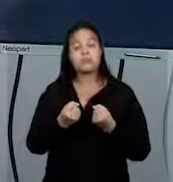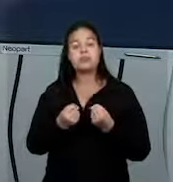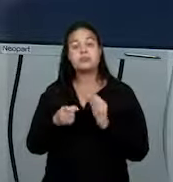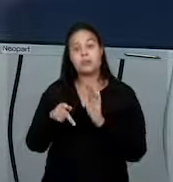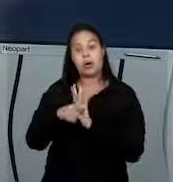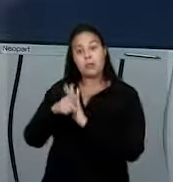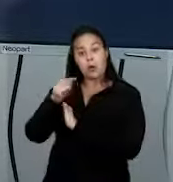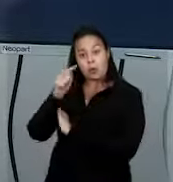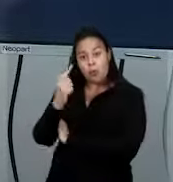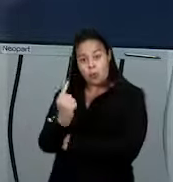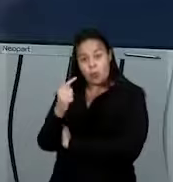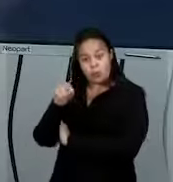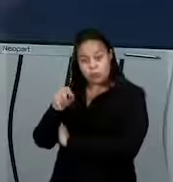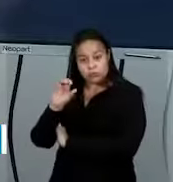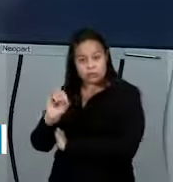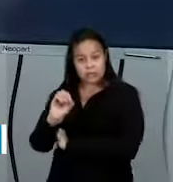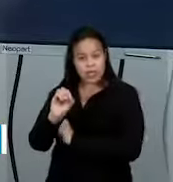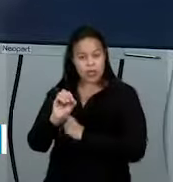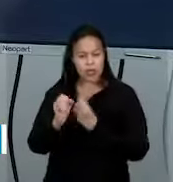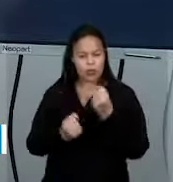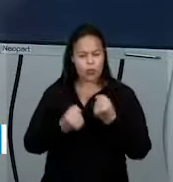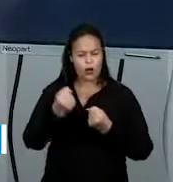e um carro de Fórmula 1,